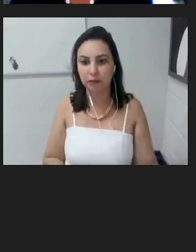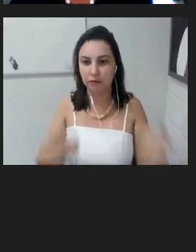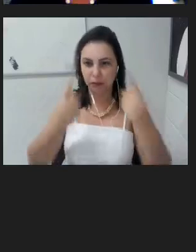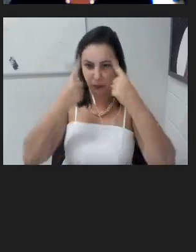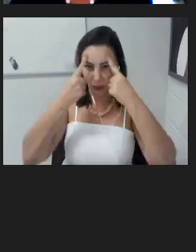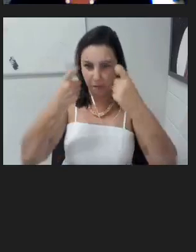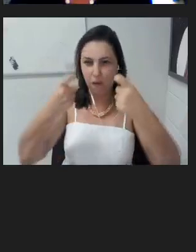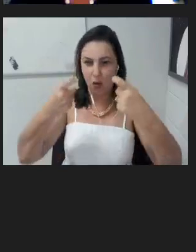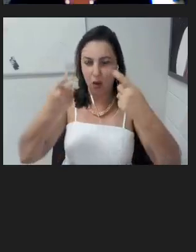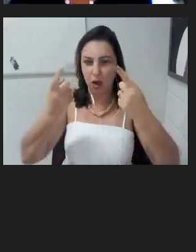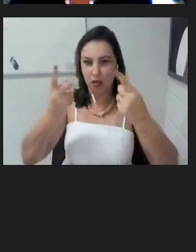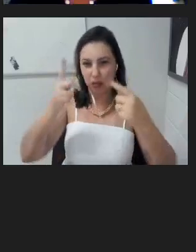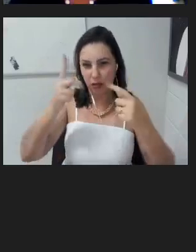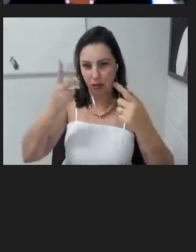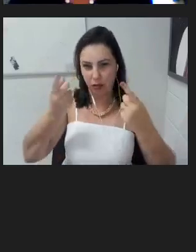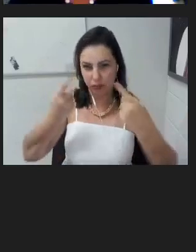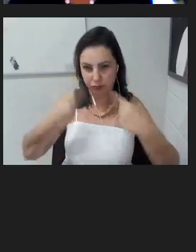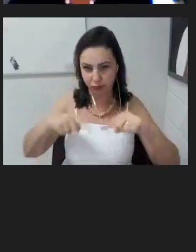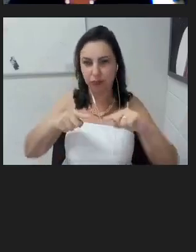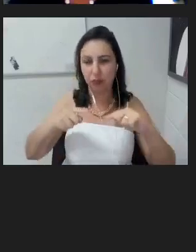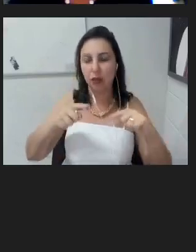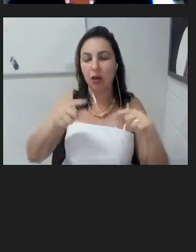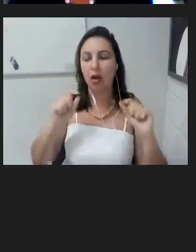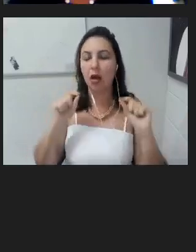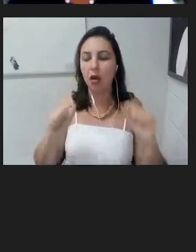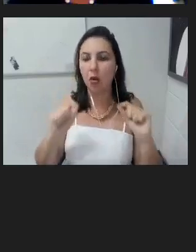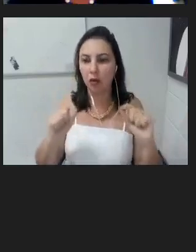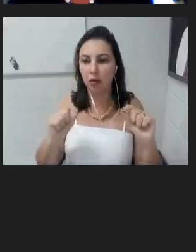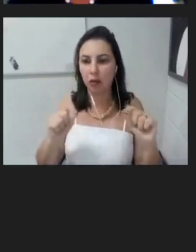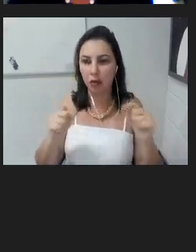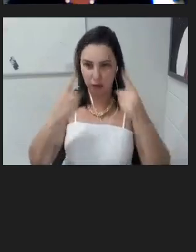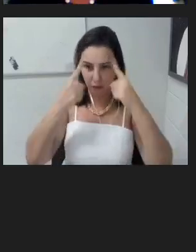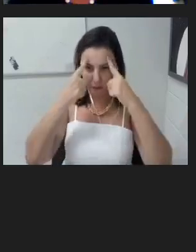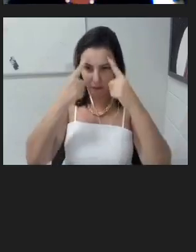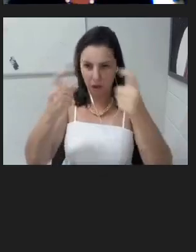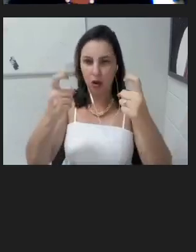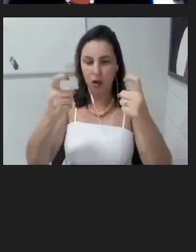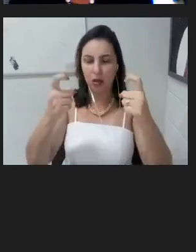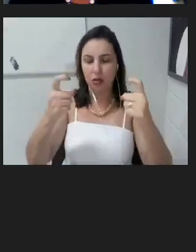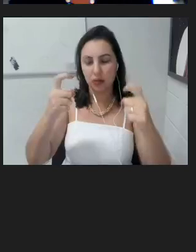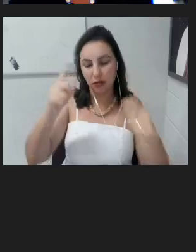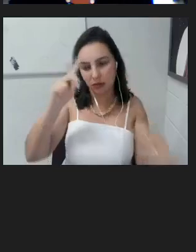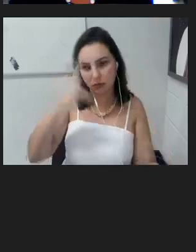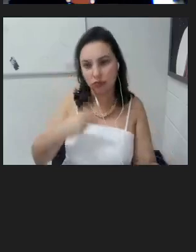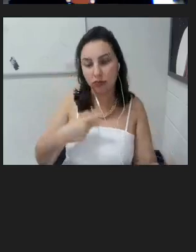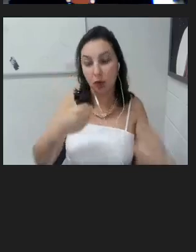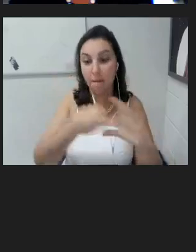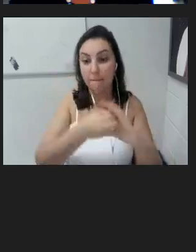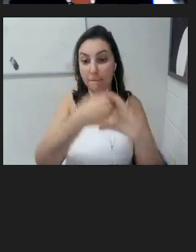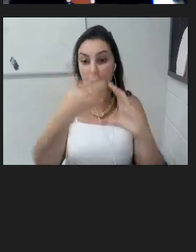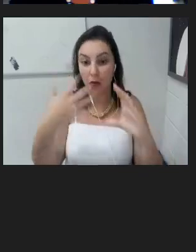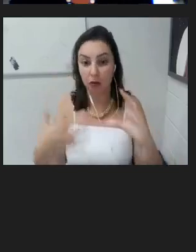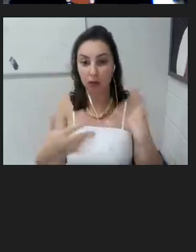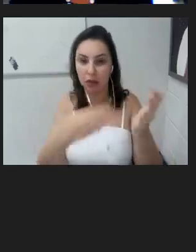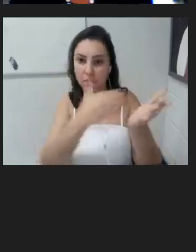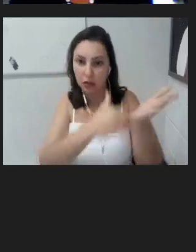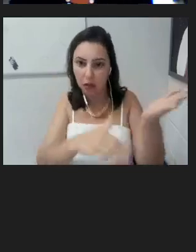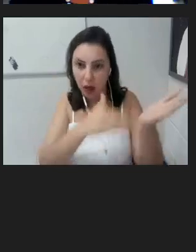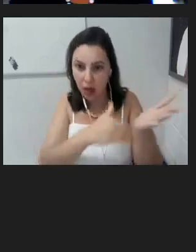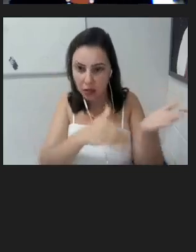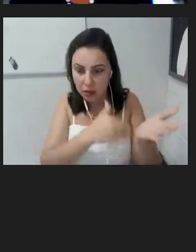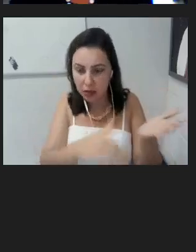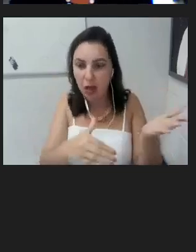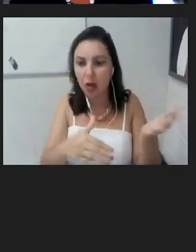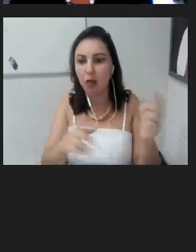autoprovocada, ela pode ter uma característica de autolesão, como ela pode ter